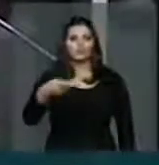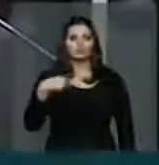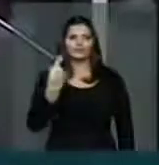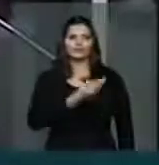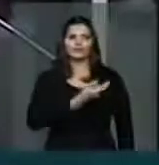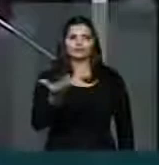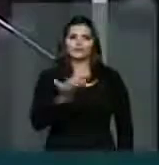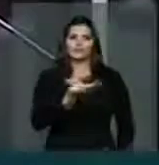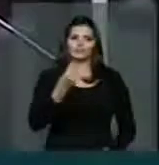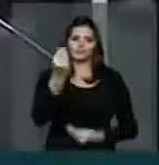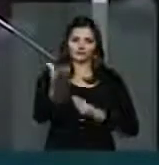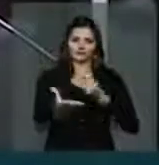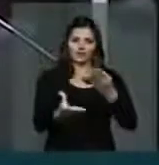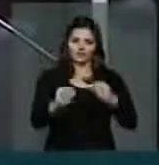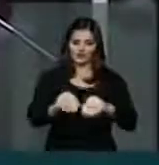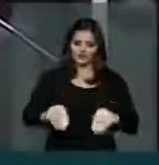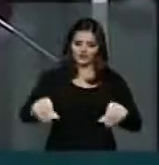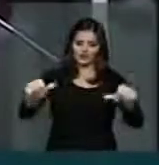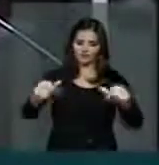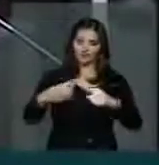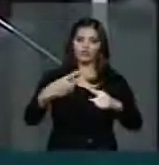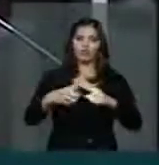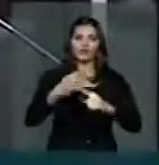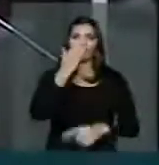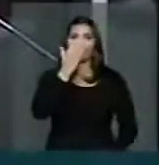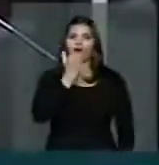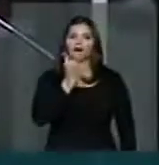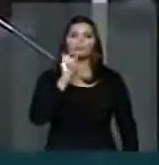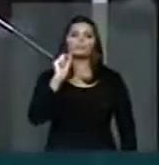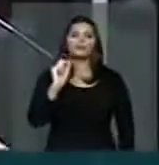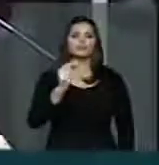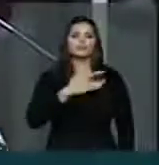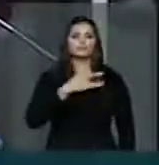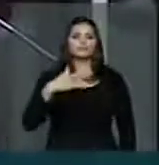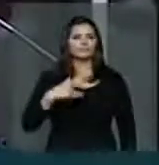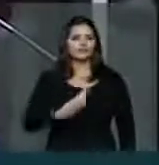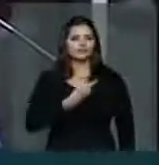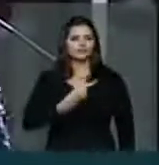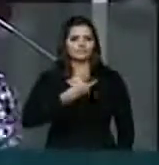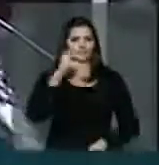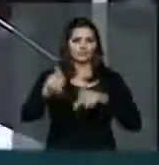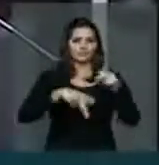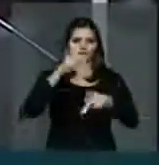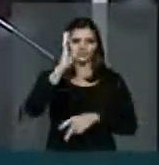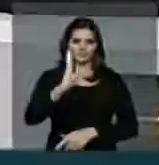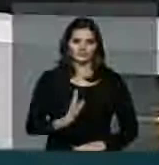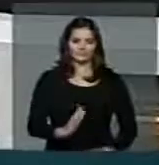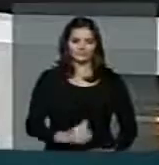distribuir terra, porque terra é o alimento da vida e da nação. Era isso, senhor presidente.